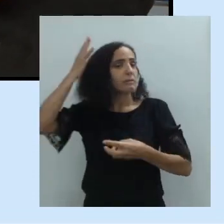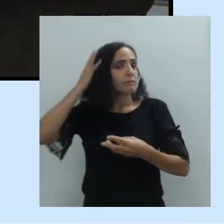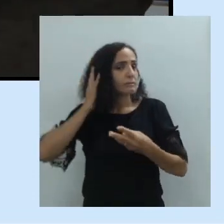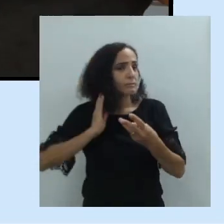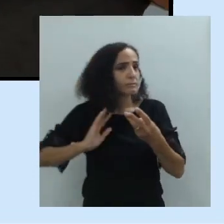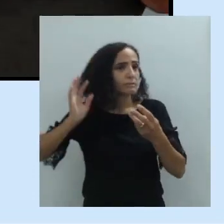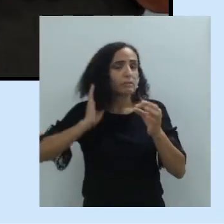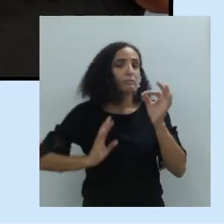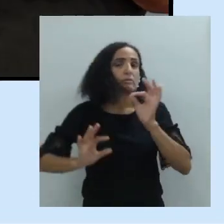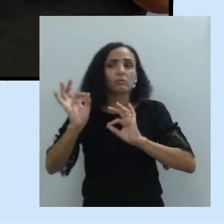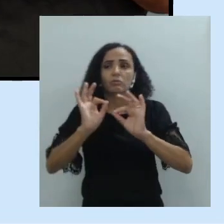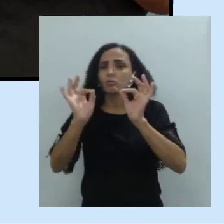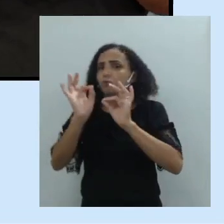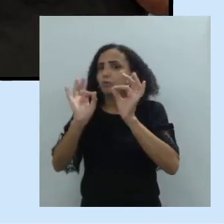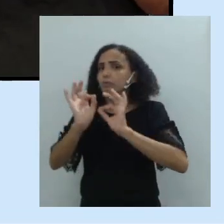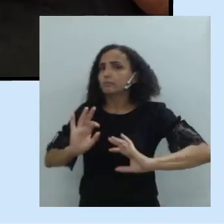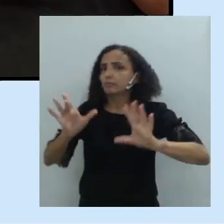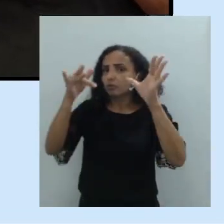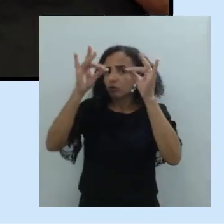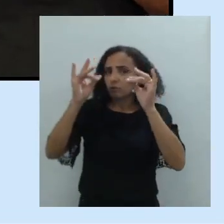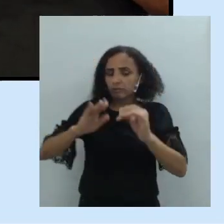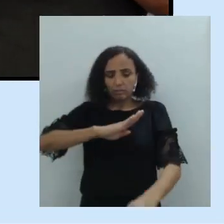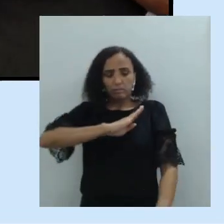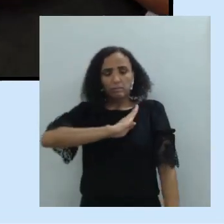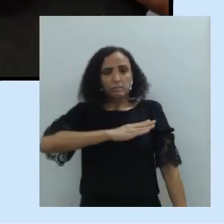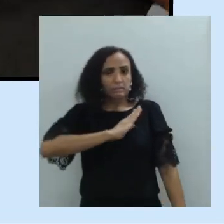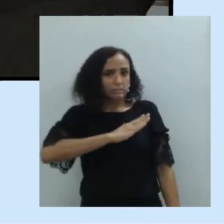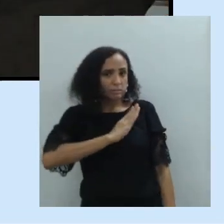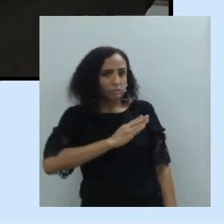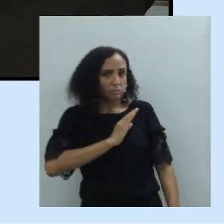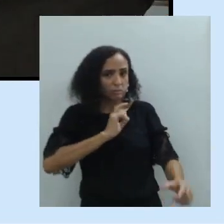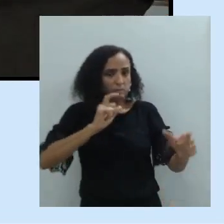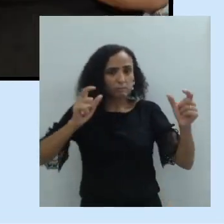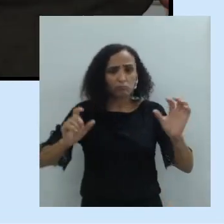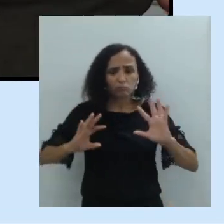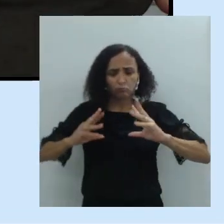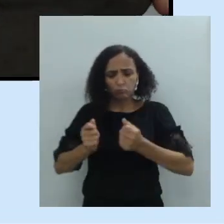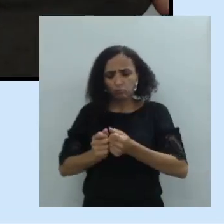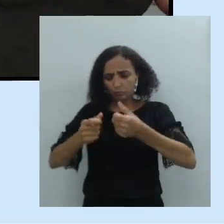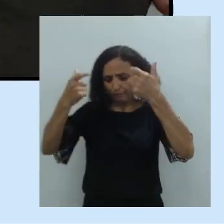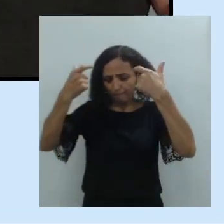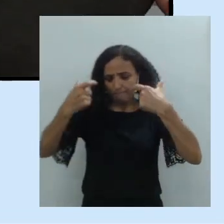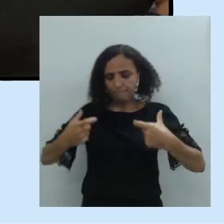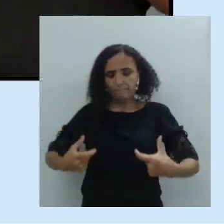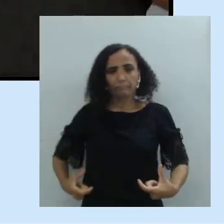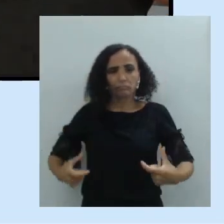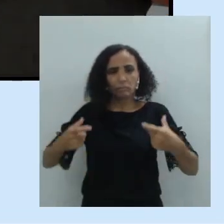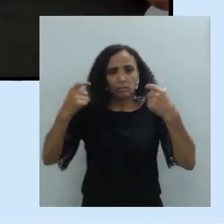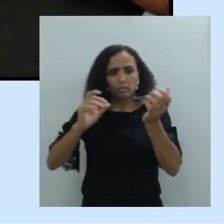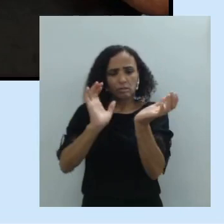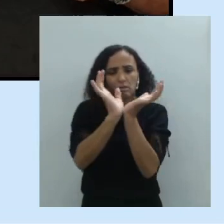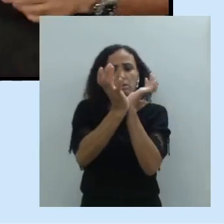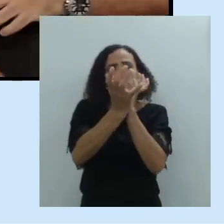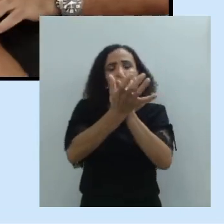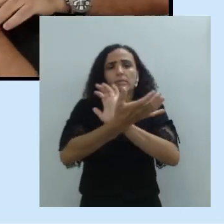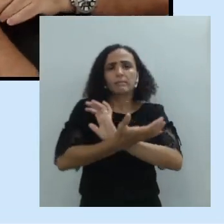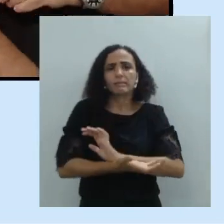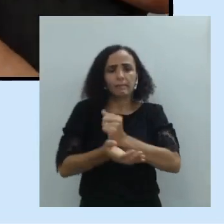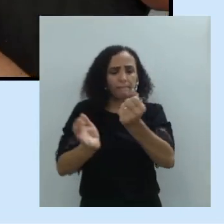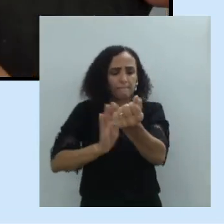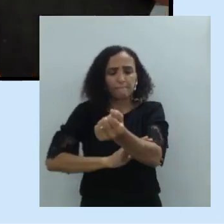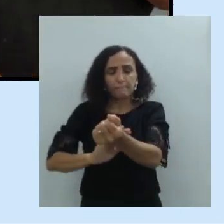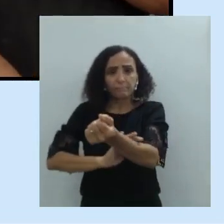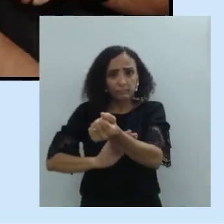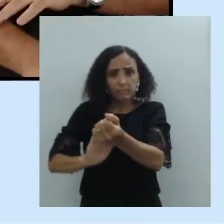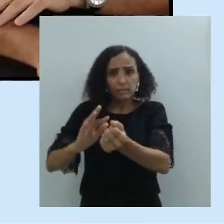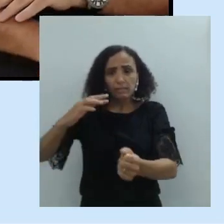cabelo, formando os órgãos, coração, fígado, o osso é um órgão, a pele.